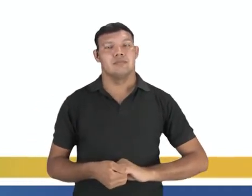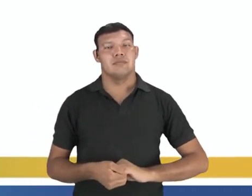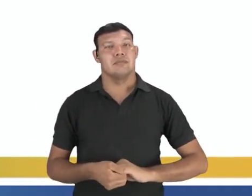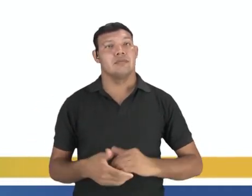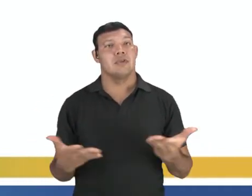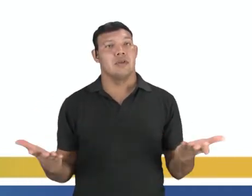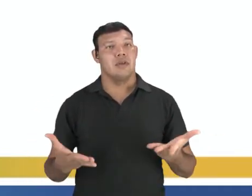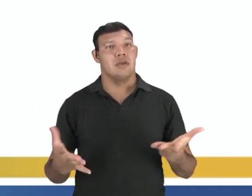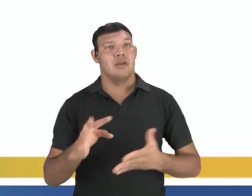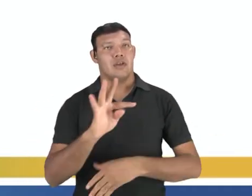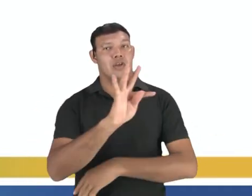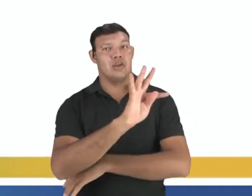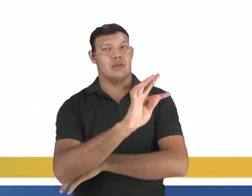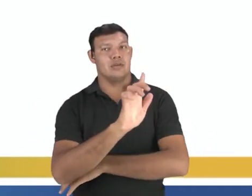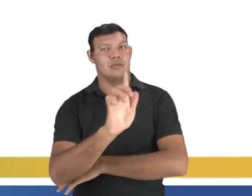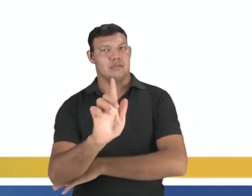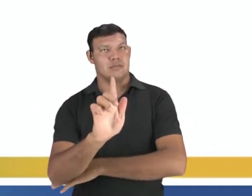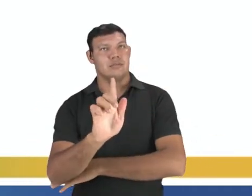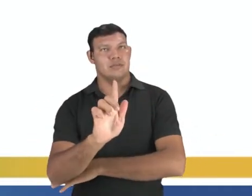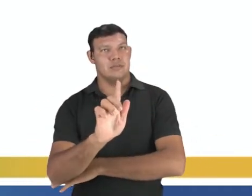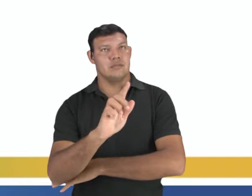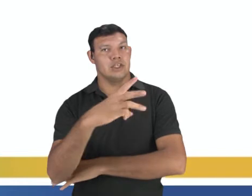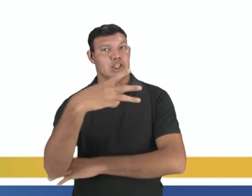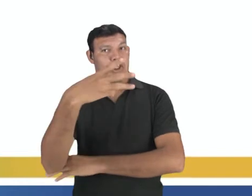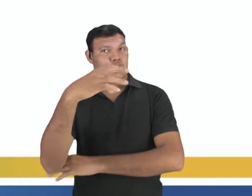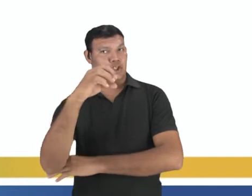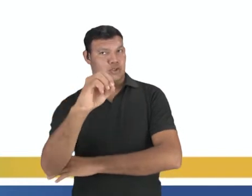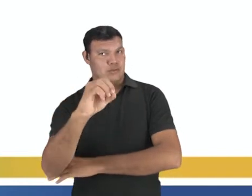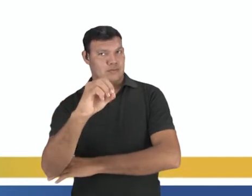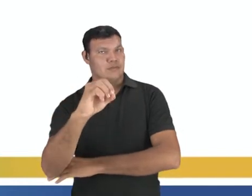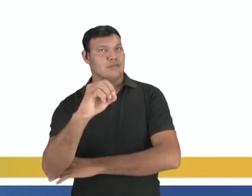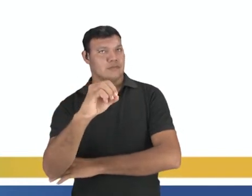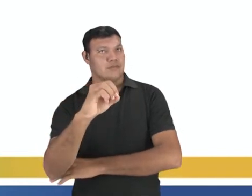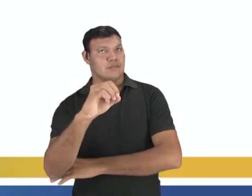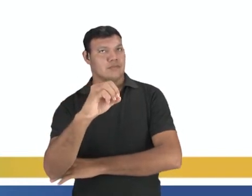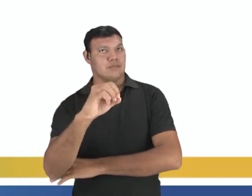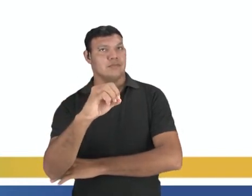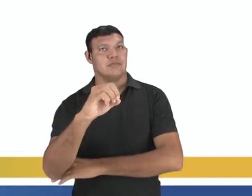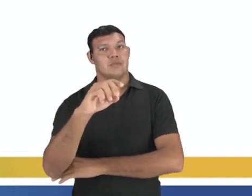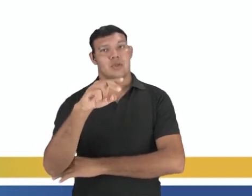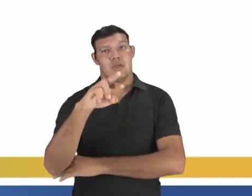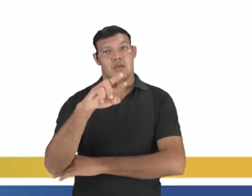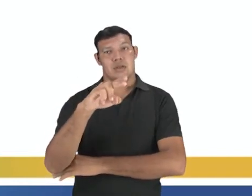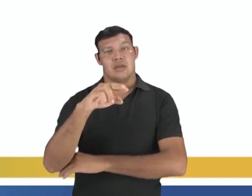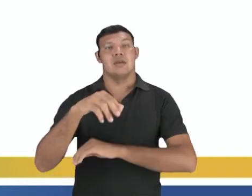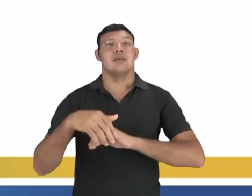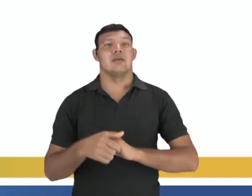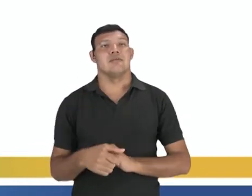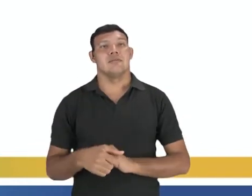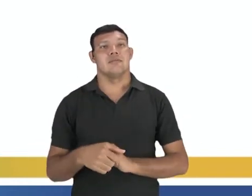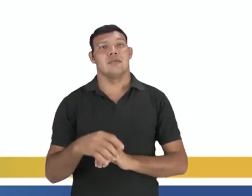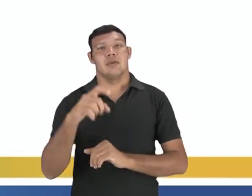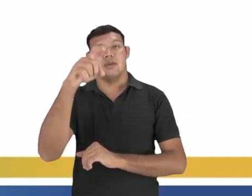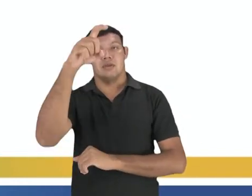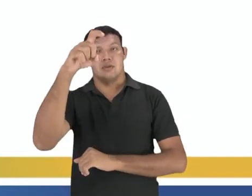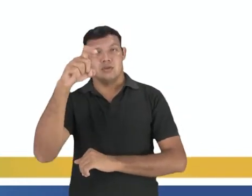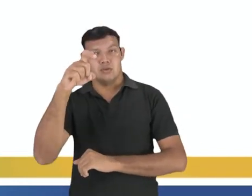E na tangente a mesma coisa, para a gente descobrir. Então, a minha tangente de 30 graus,